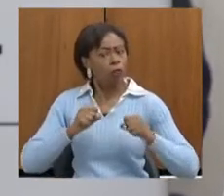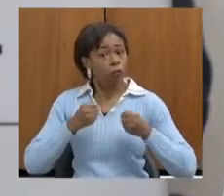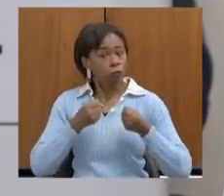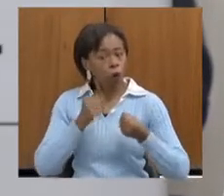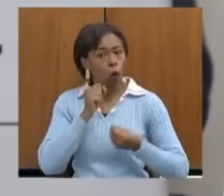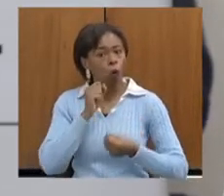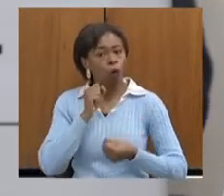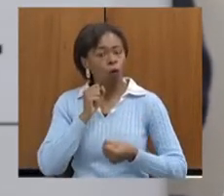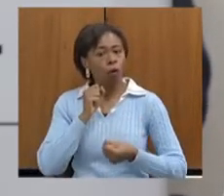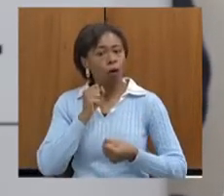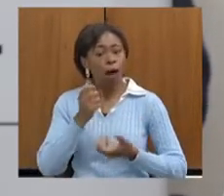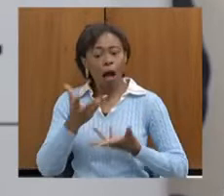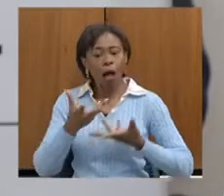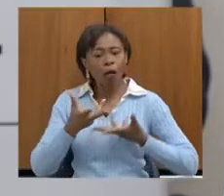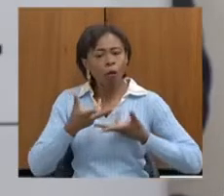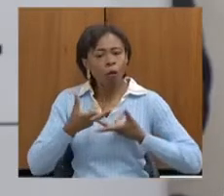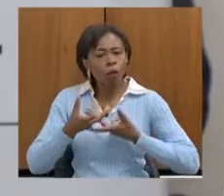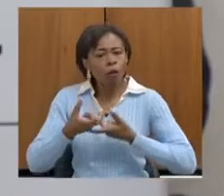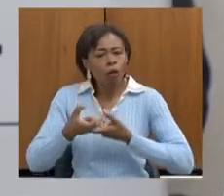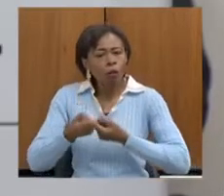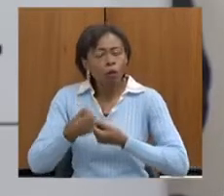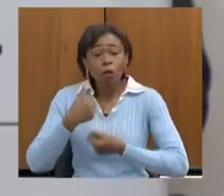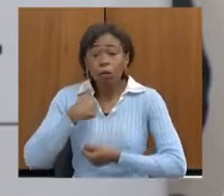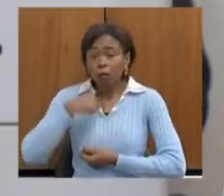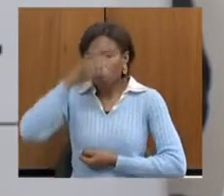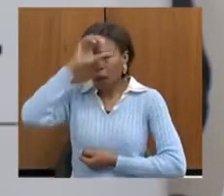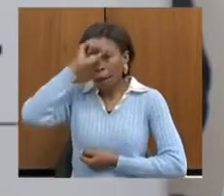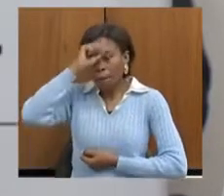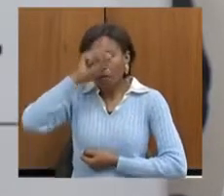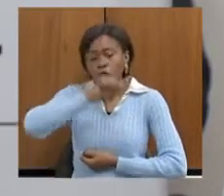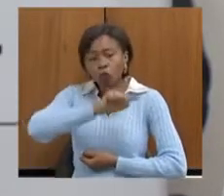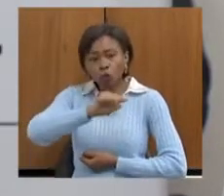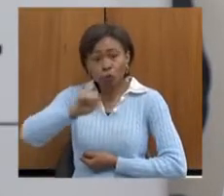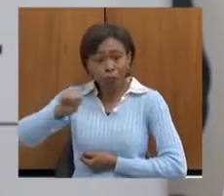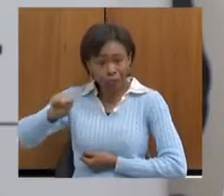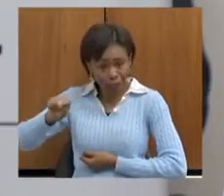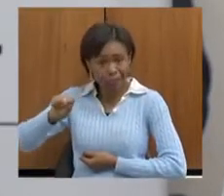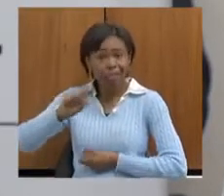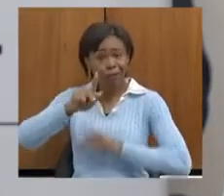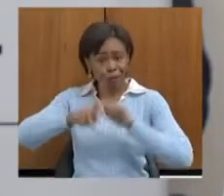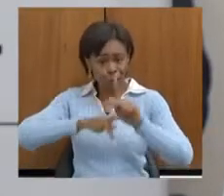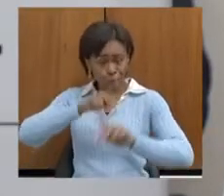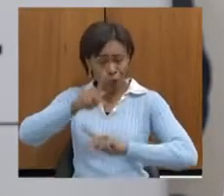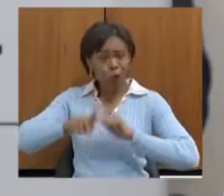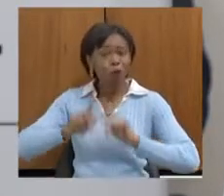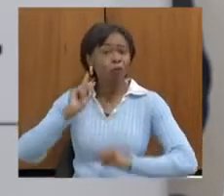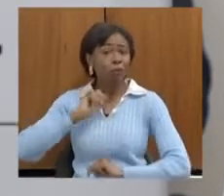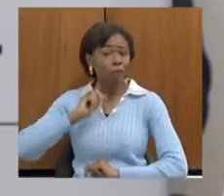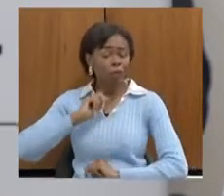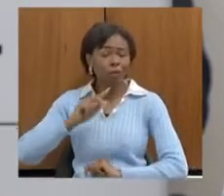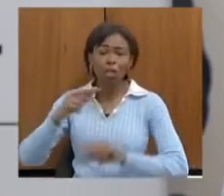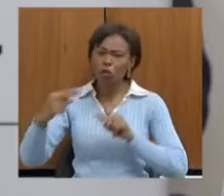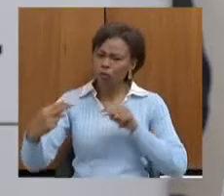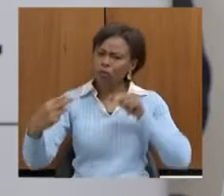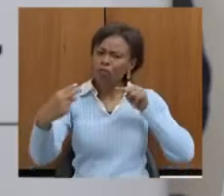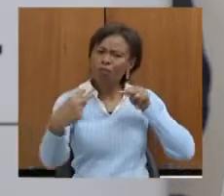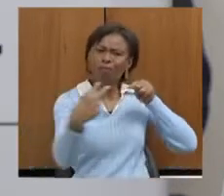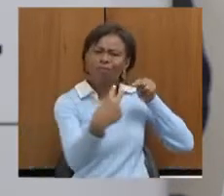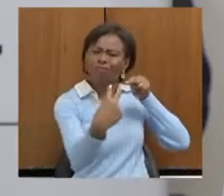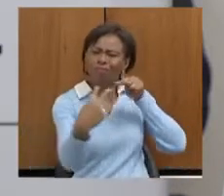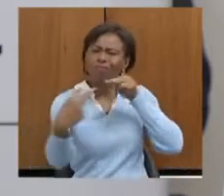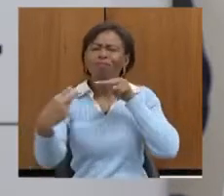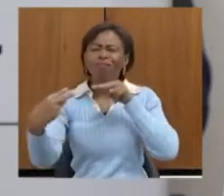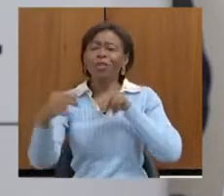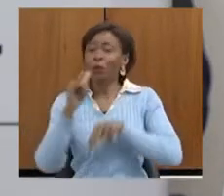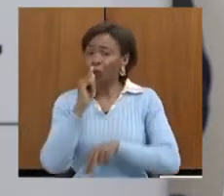muito muito muito com vocês eu falo aqui agora olhando nos olhos de cada um o que